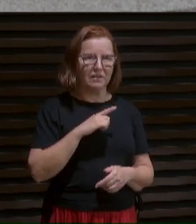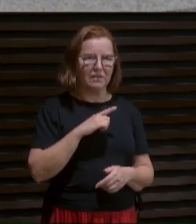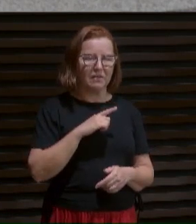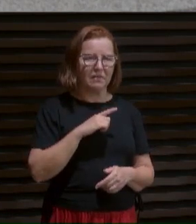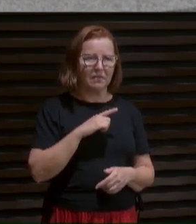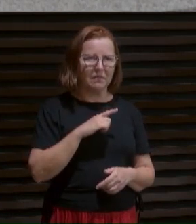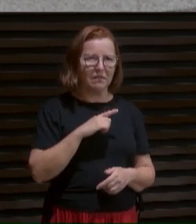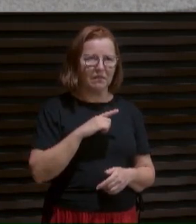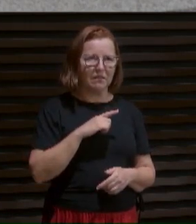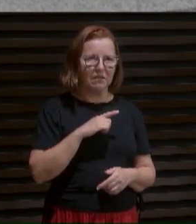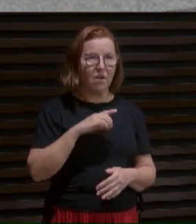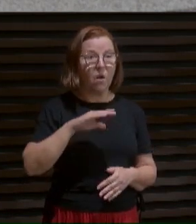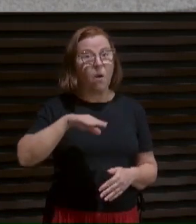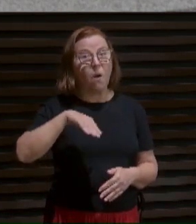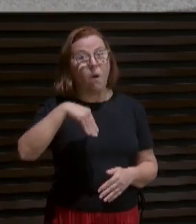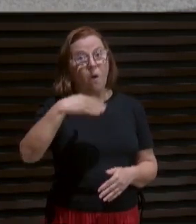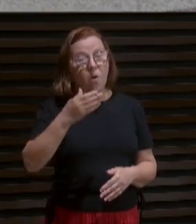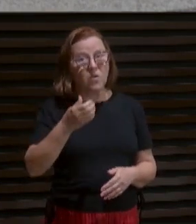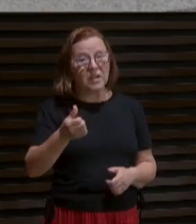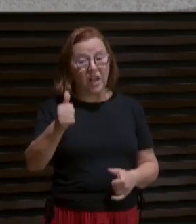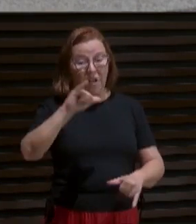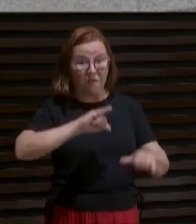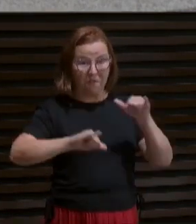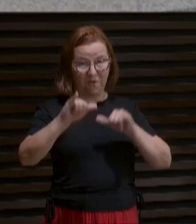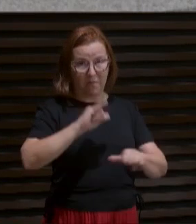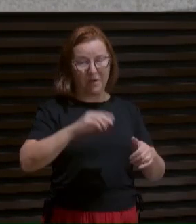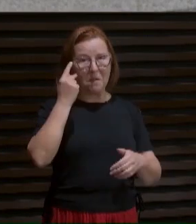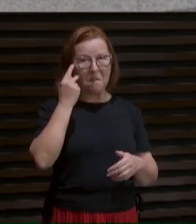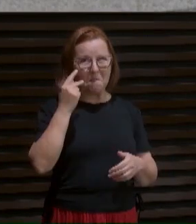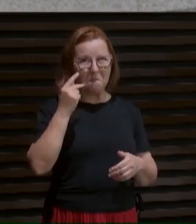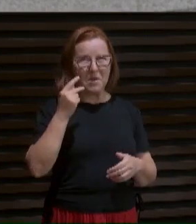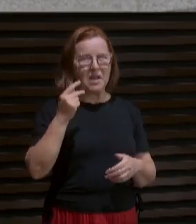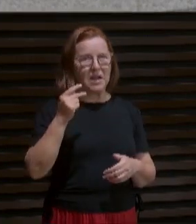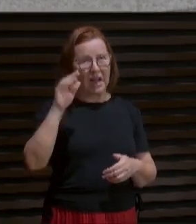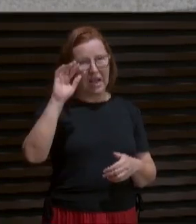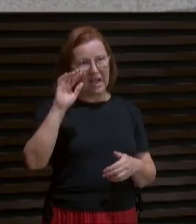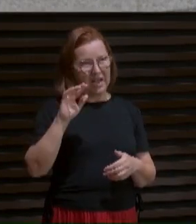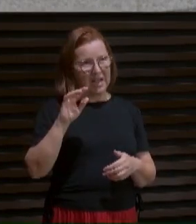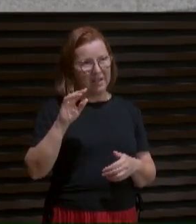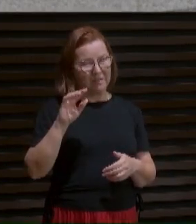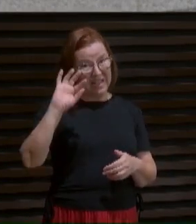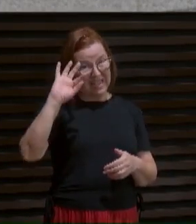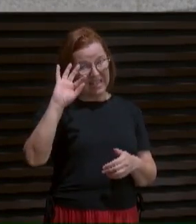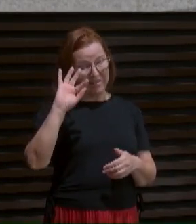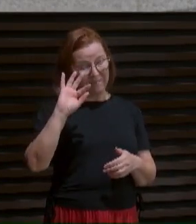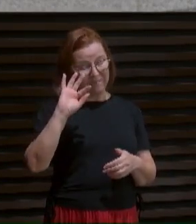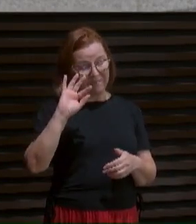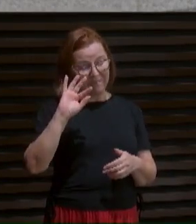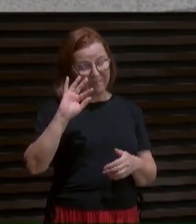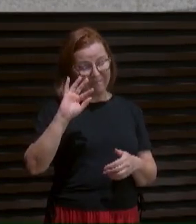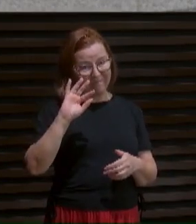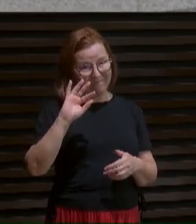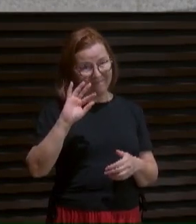outra fórmula para resolver os problemas dos homens fora de Jesus Cristo e